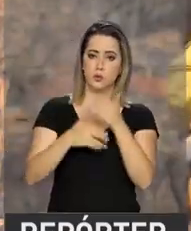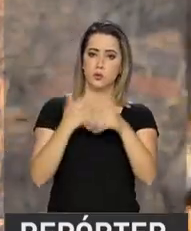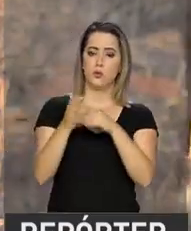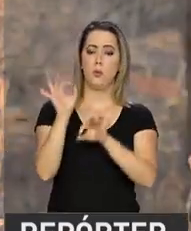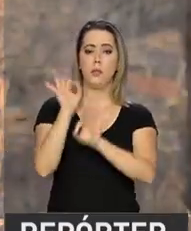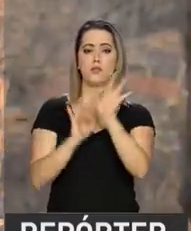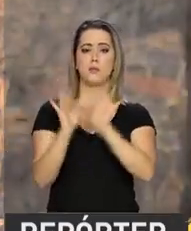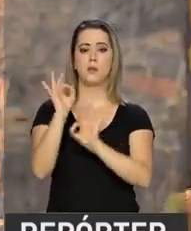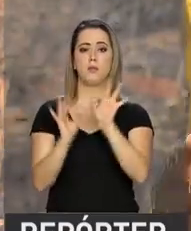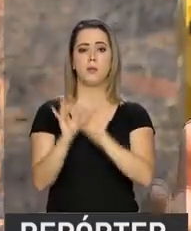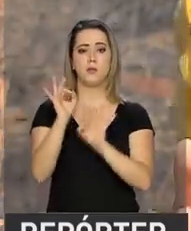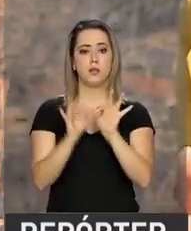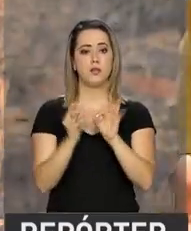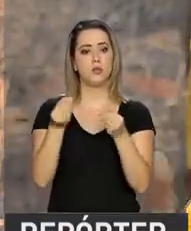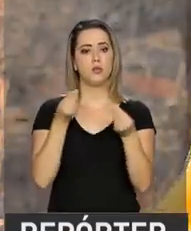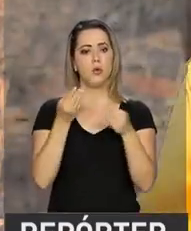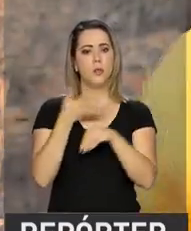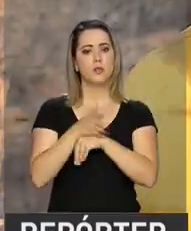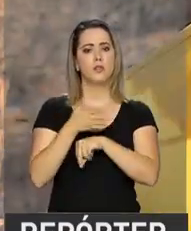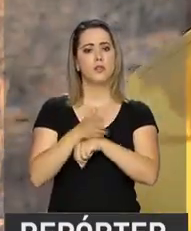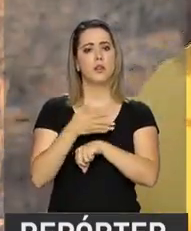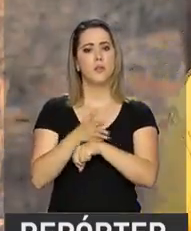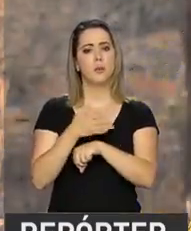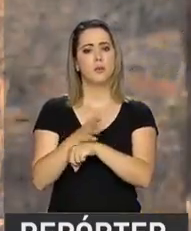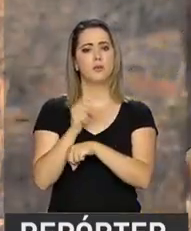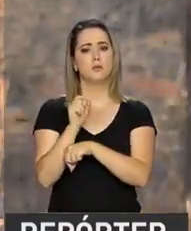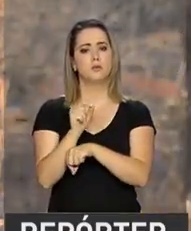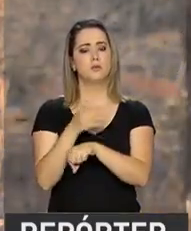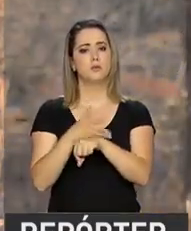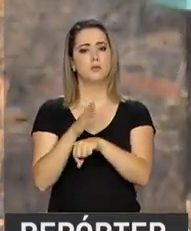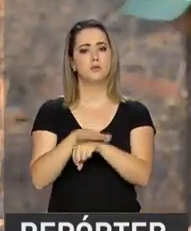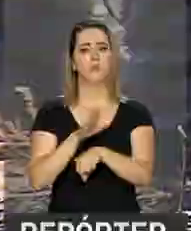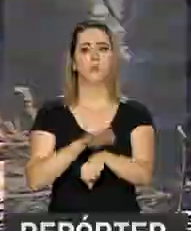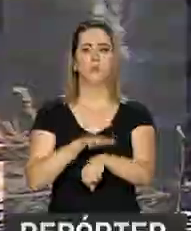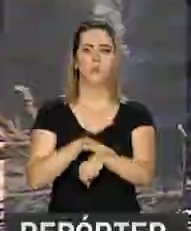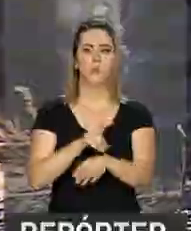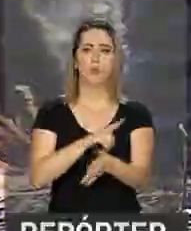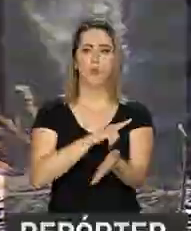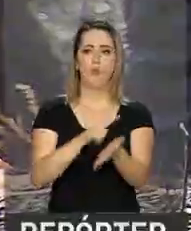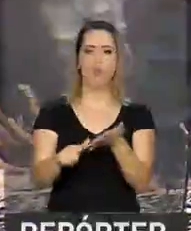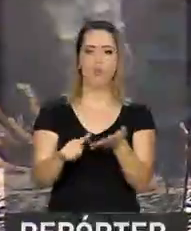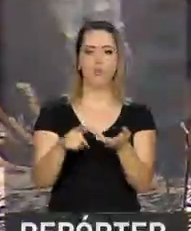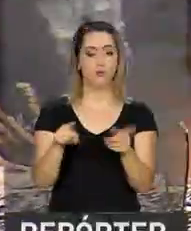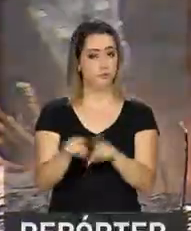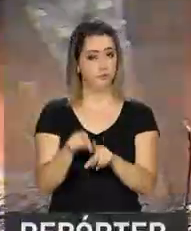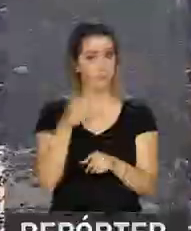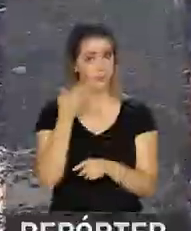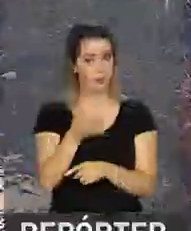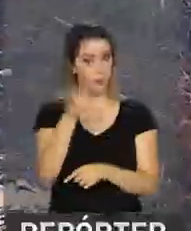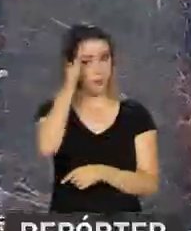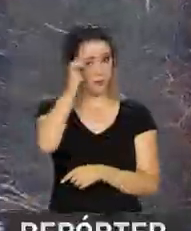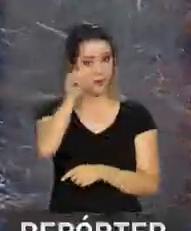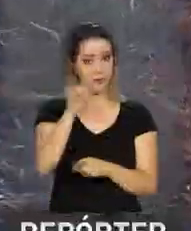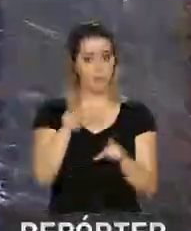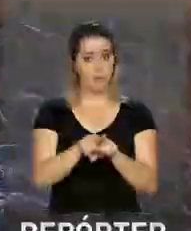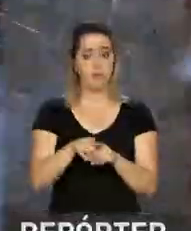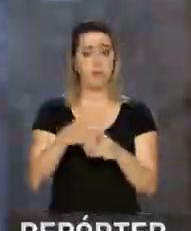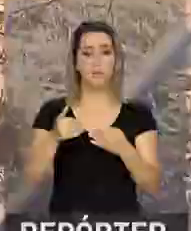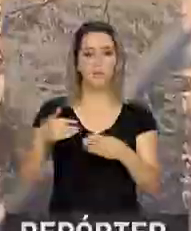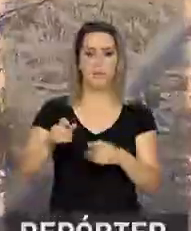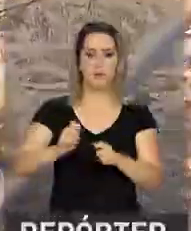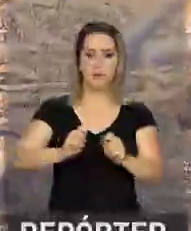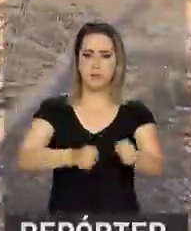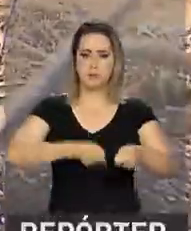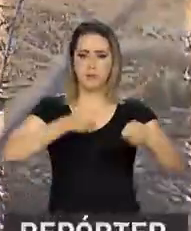preparar para a o período seco para a prevenção eles fazem os aceiros